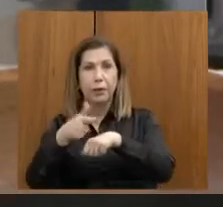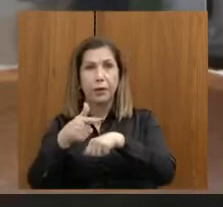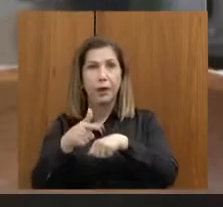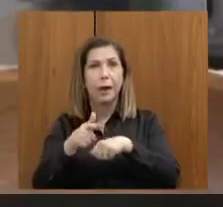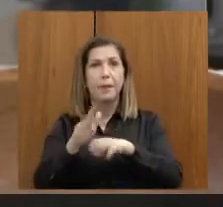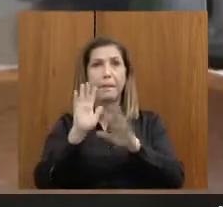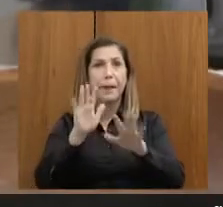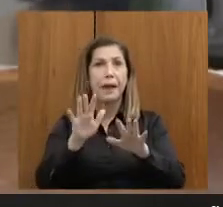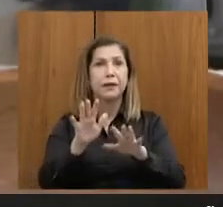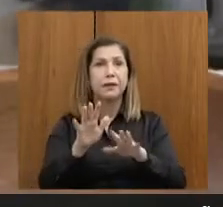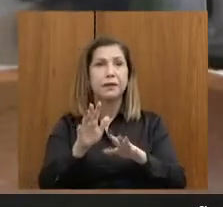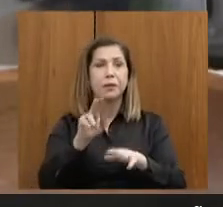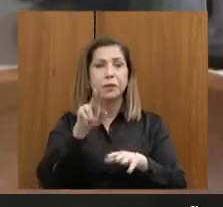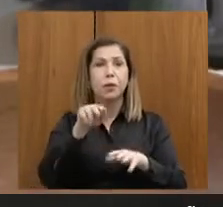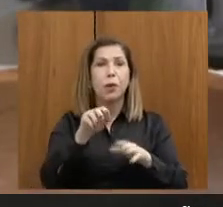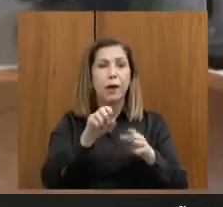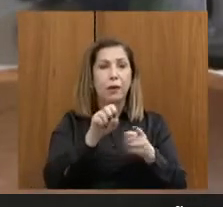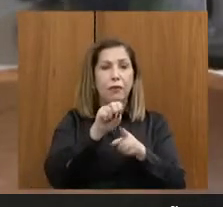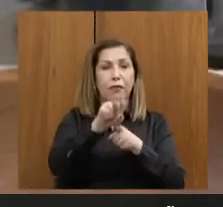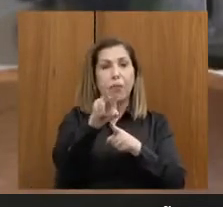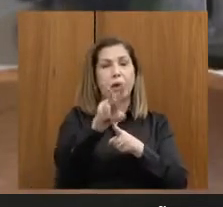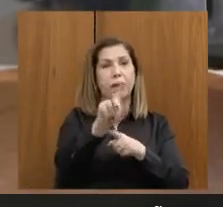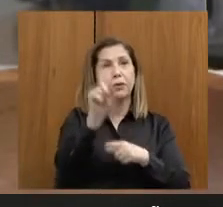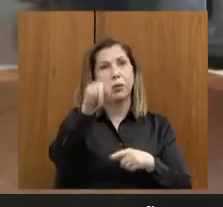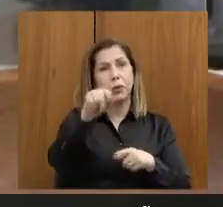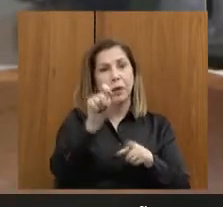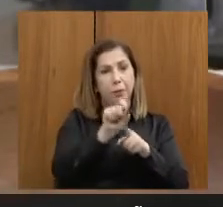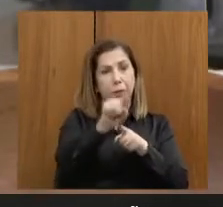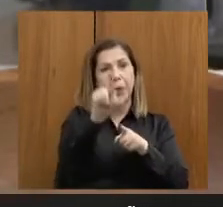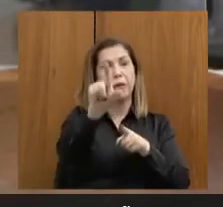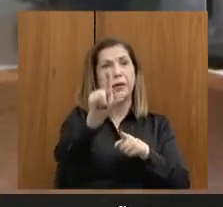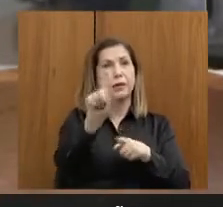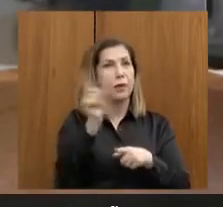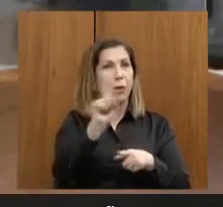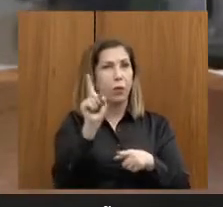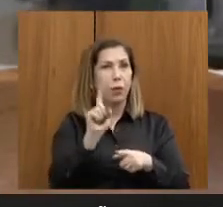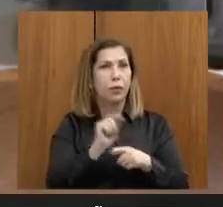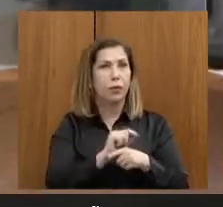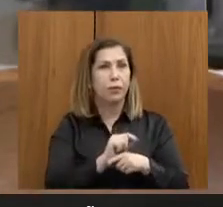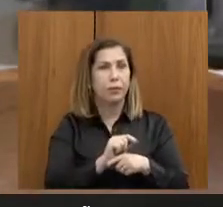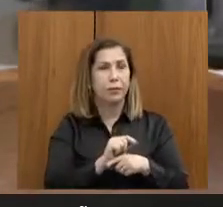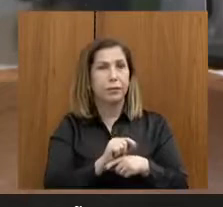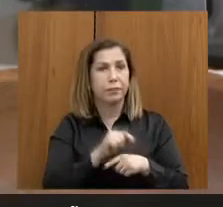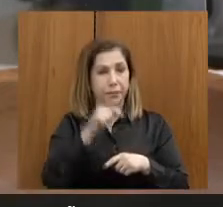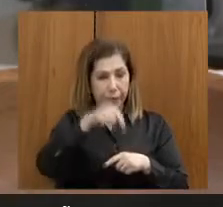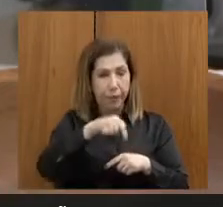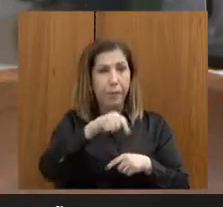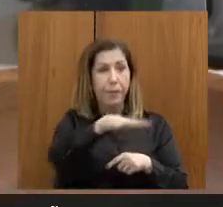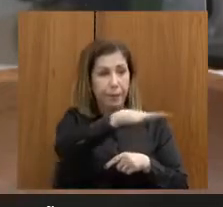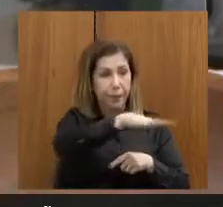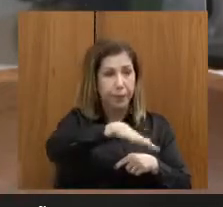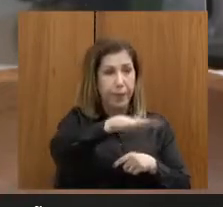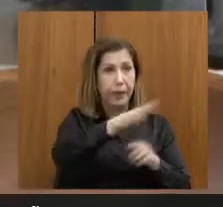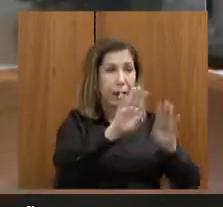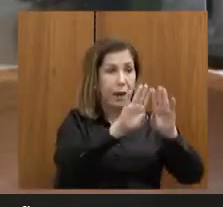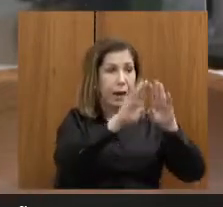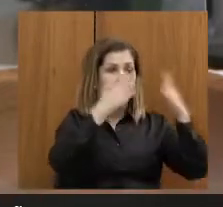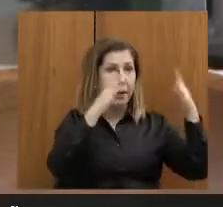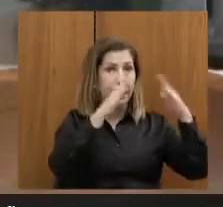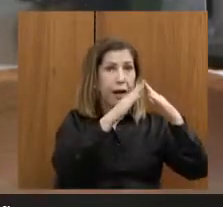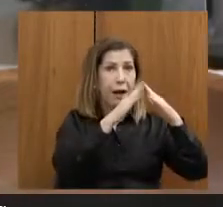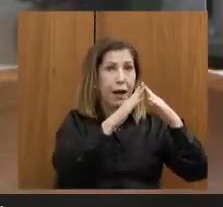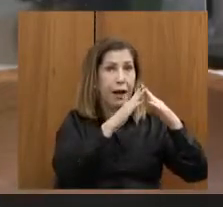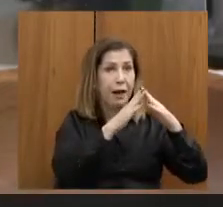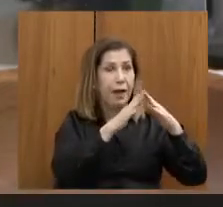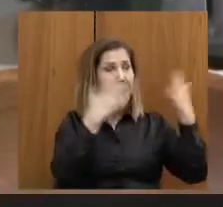é Mas a gente nunca trouxe ninguém para fora e isso é algum dos nossos Abrir suas casas nós vamos